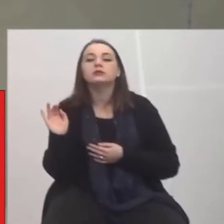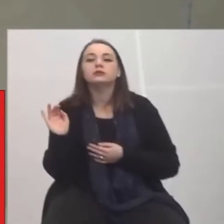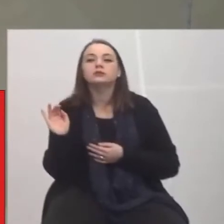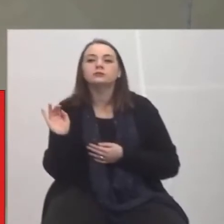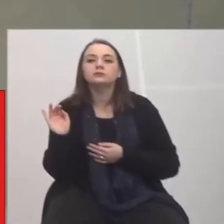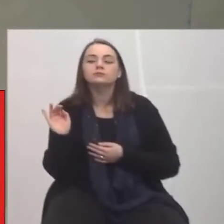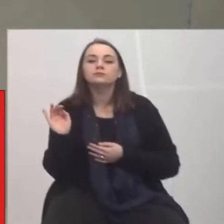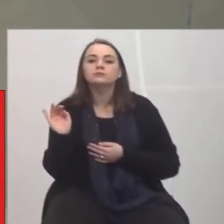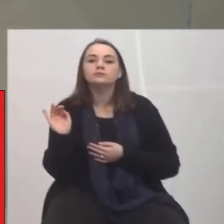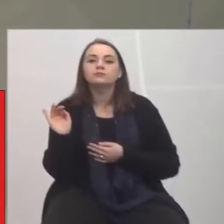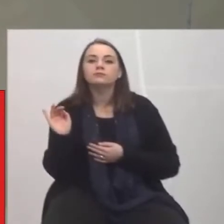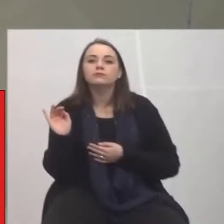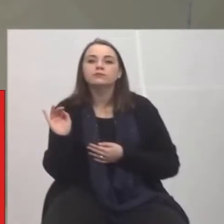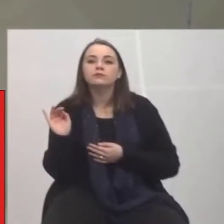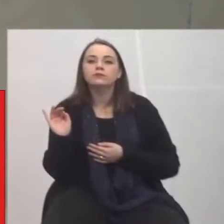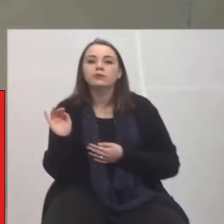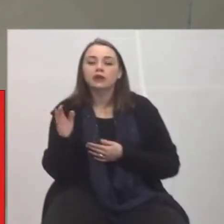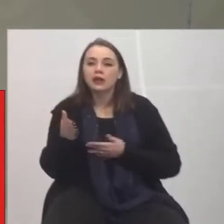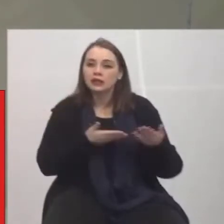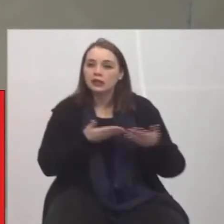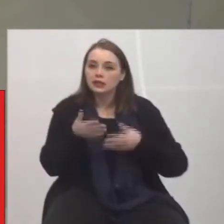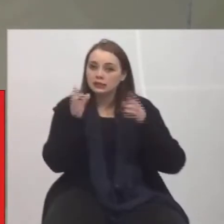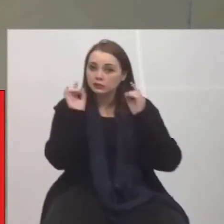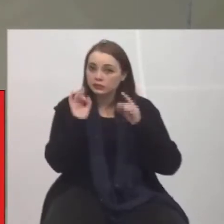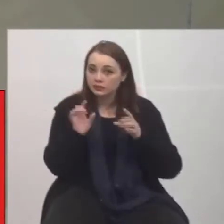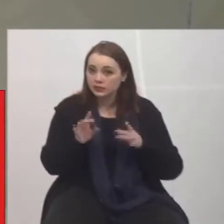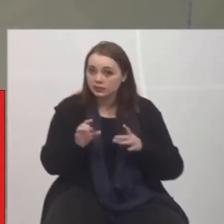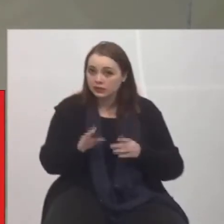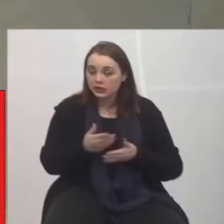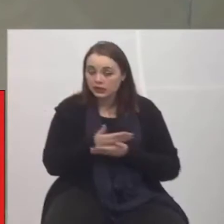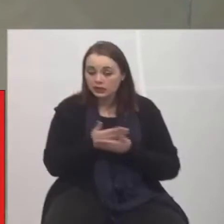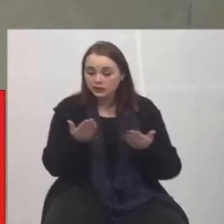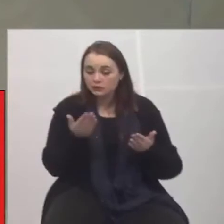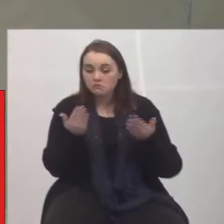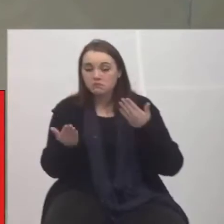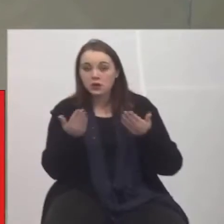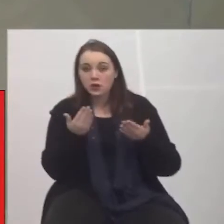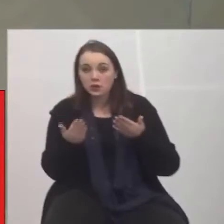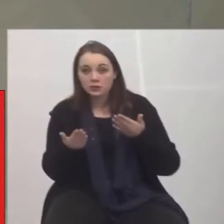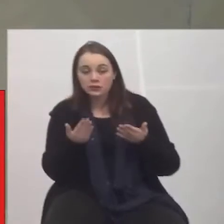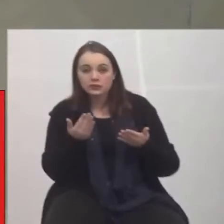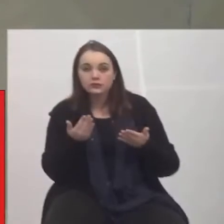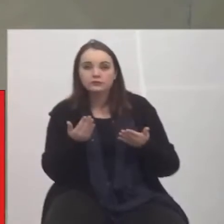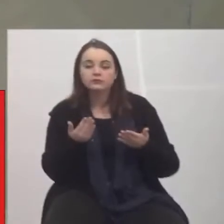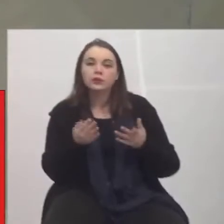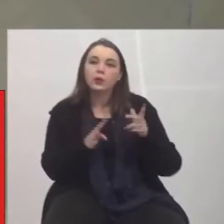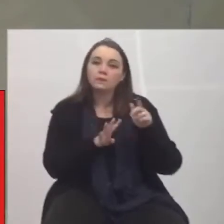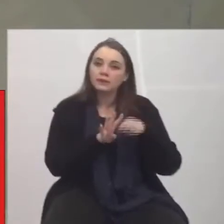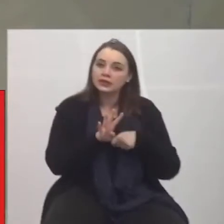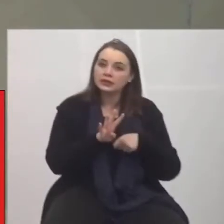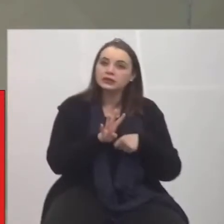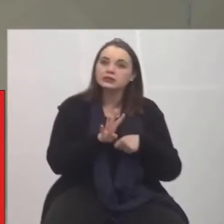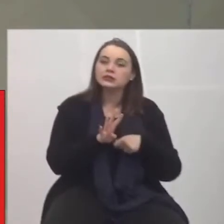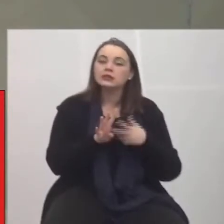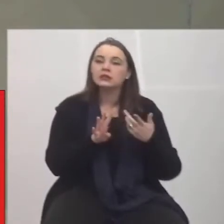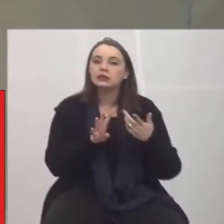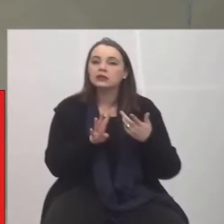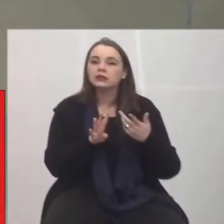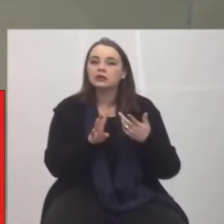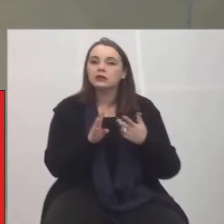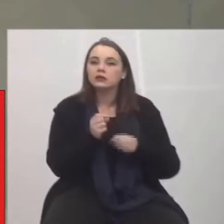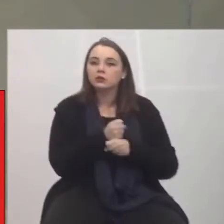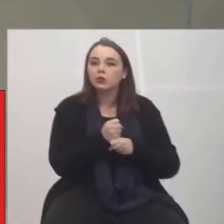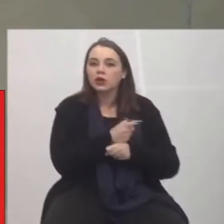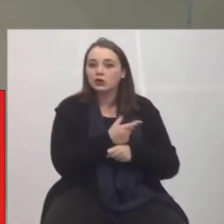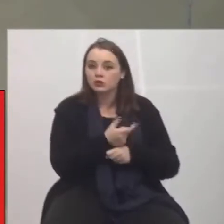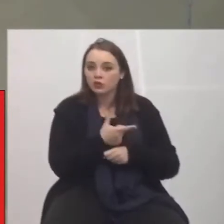a produção da atenção especializada, é uma breve comparação com os meses, né, de